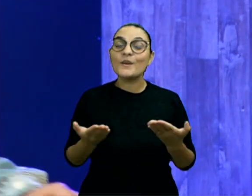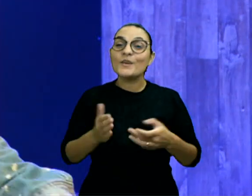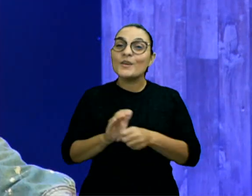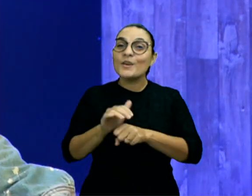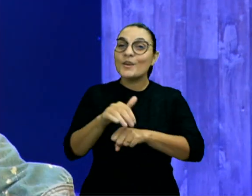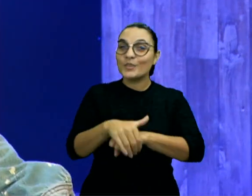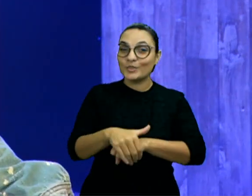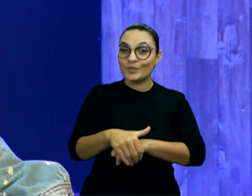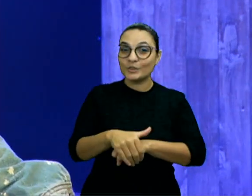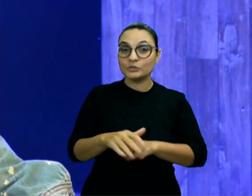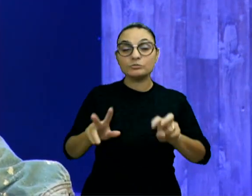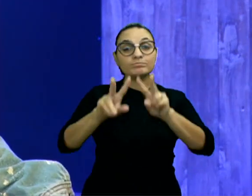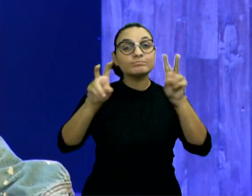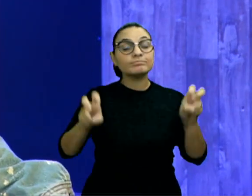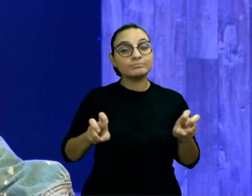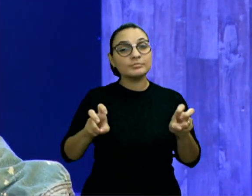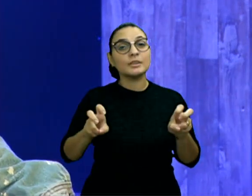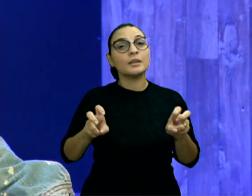num culto de oração